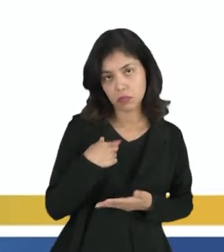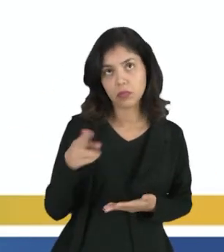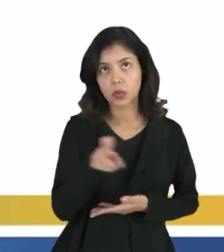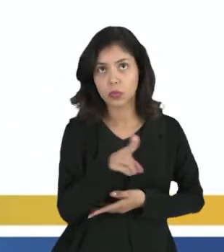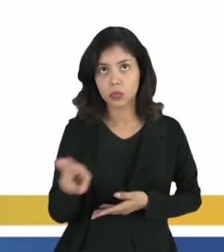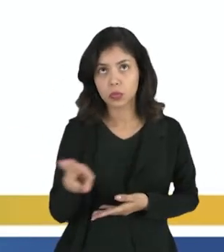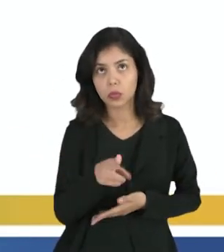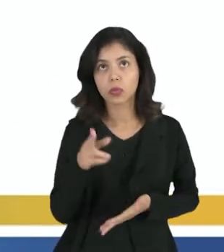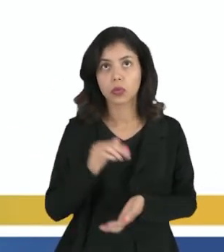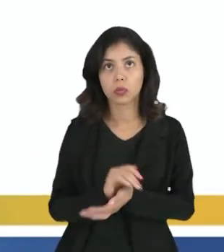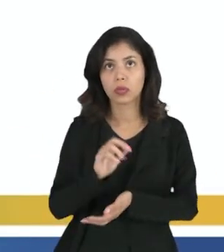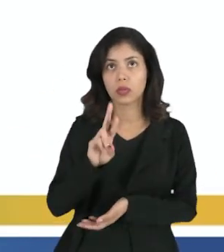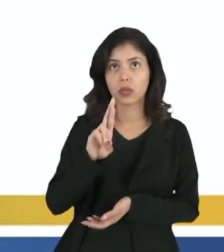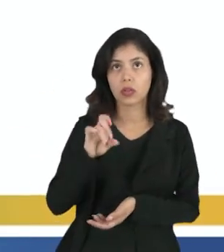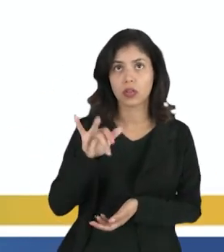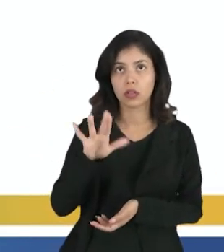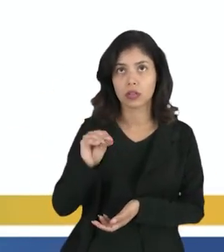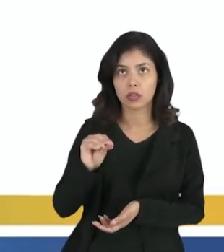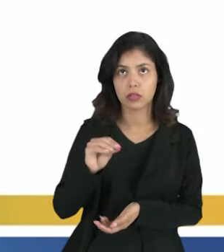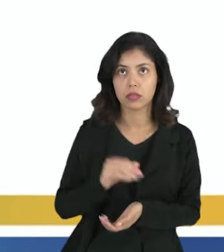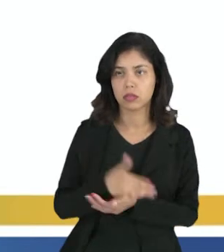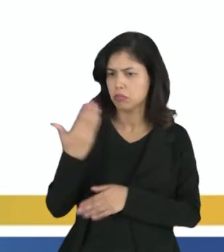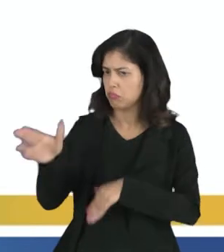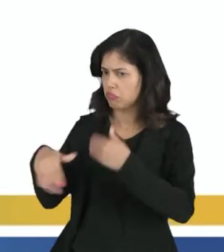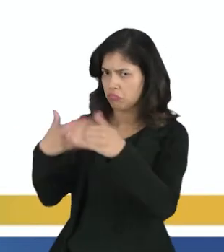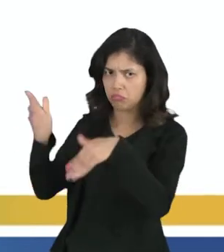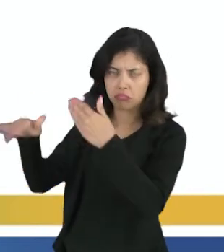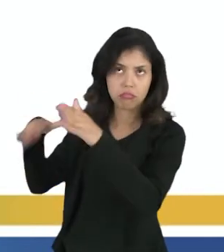suponho que o nome foi rolando,